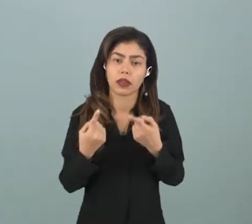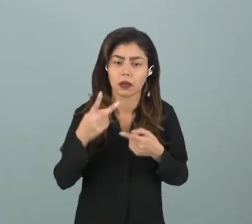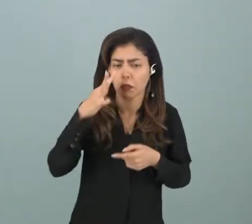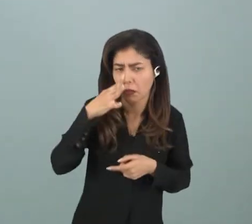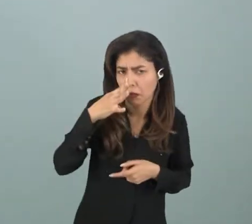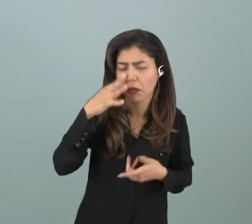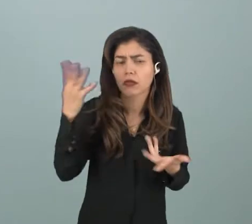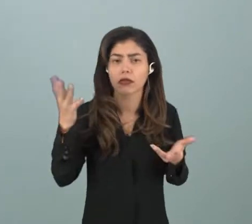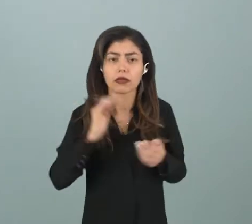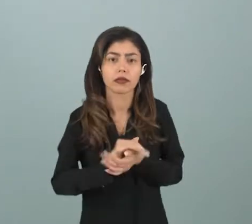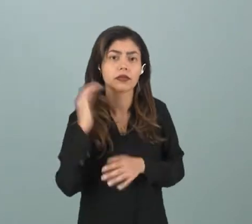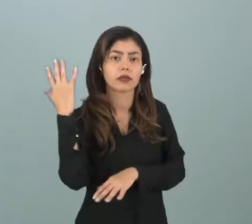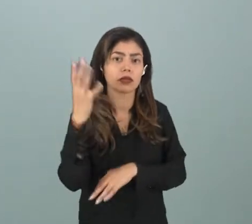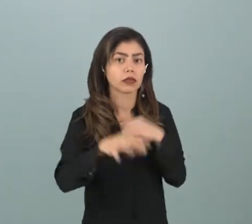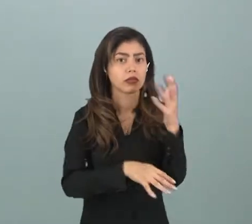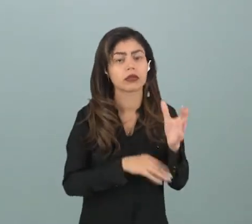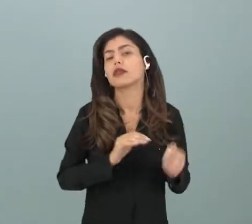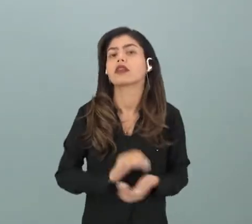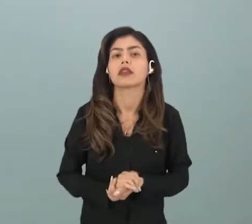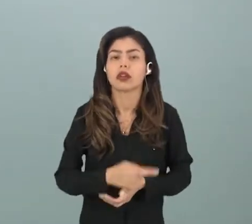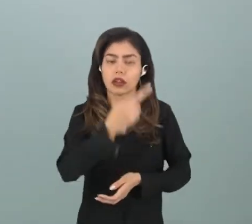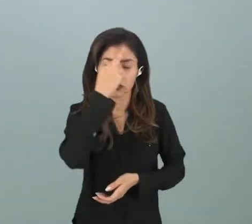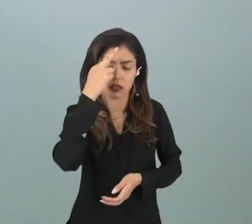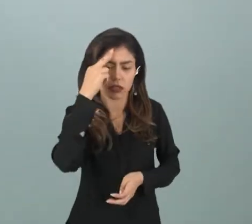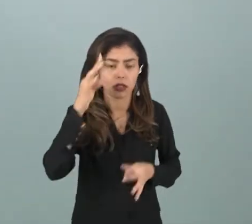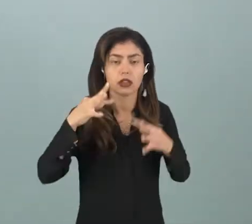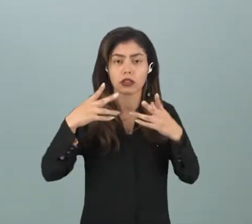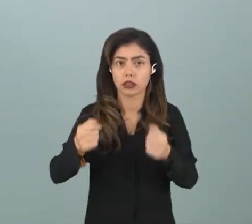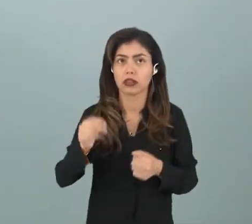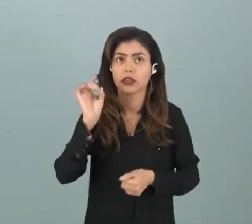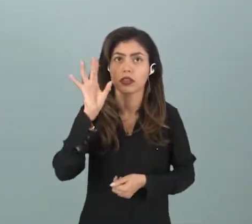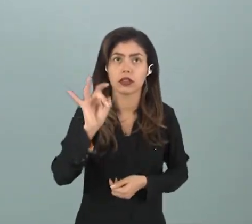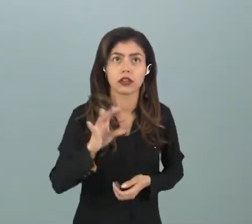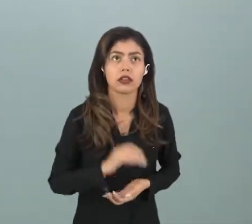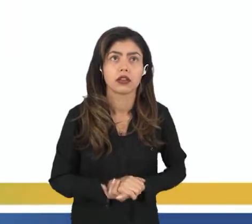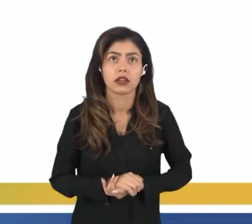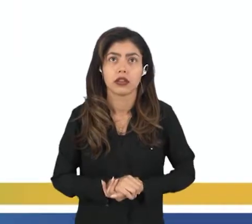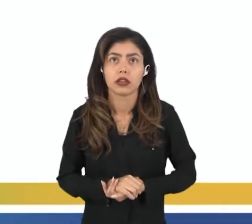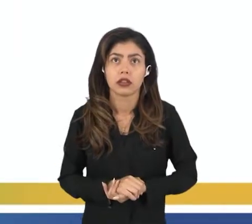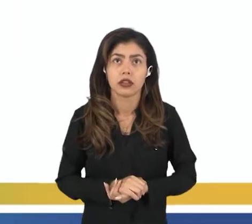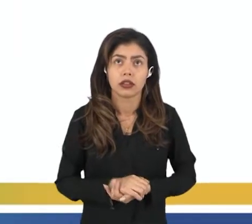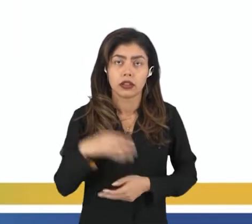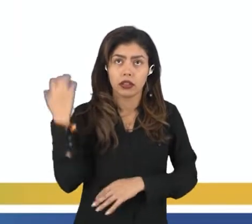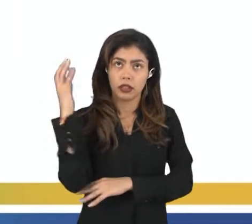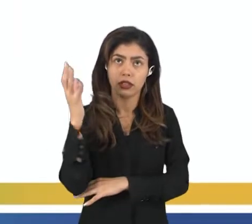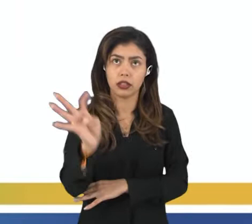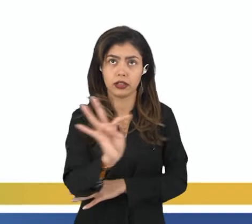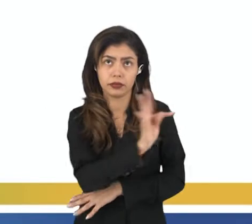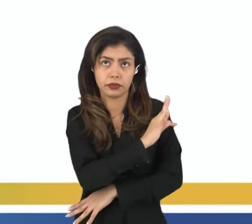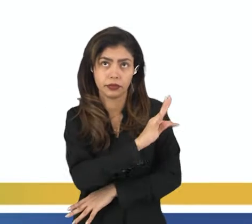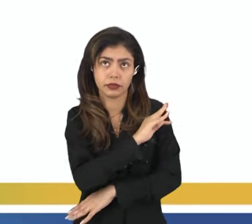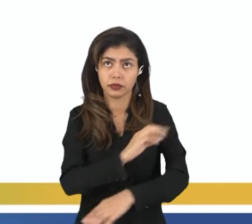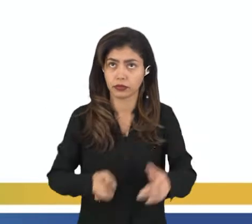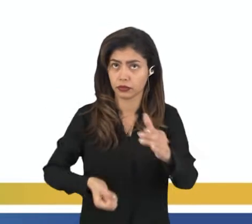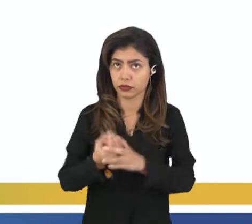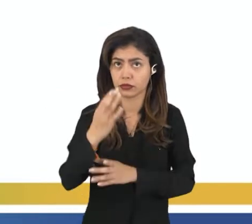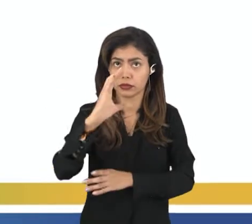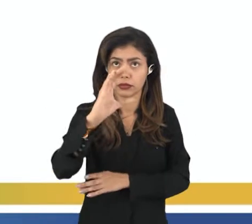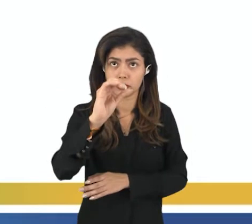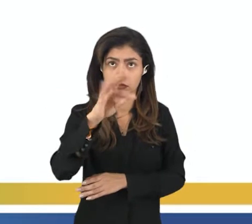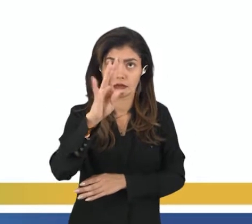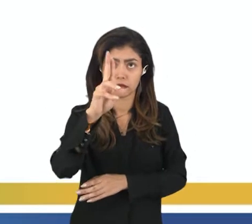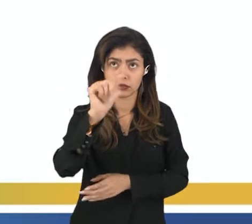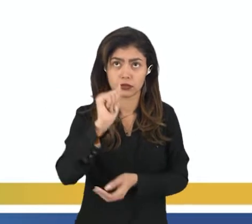natureza. E a gente vai falar um pouquinho sobre a história de cada um deles agora. O arvorismo técnico teve origem na